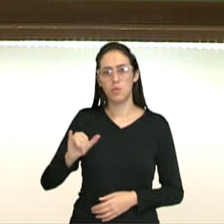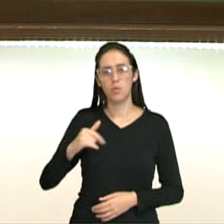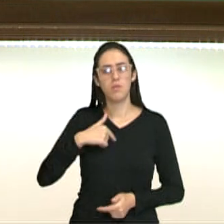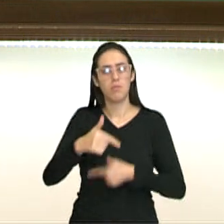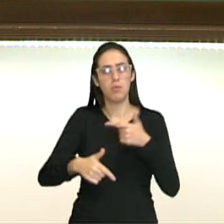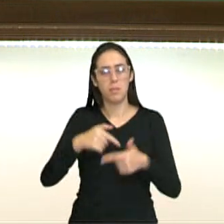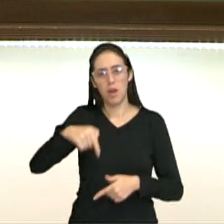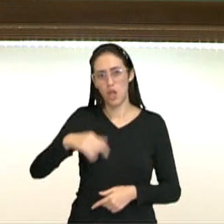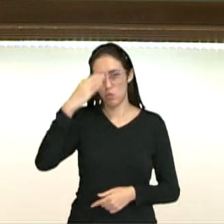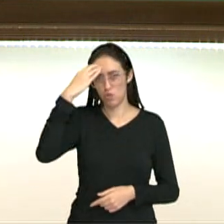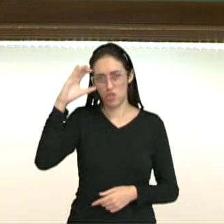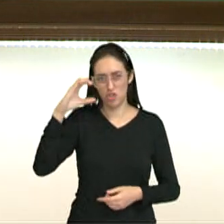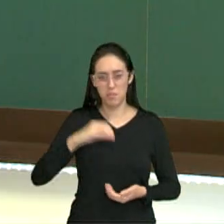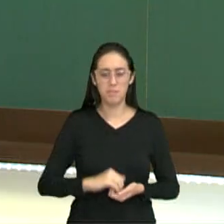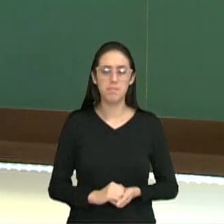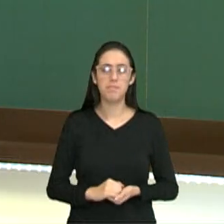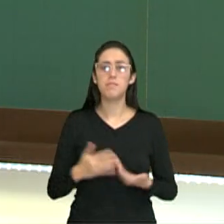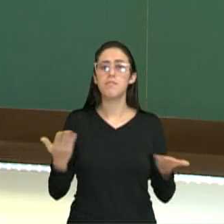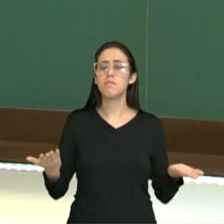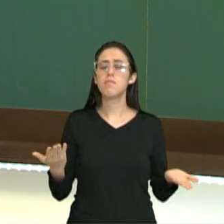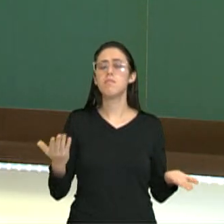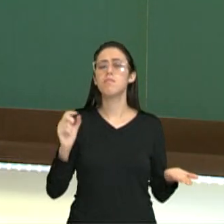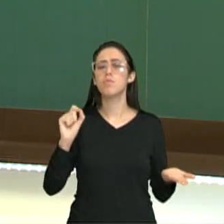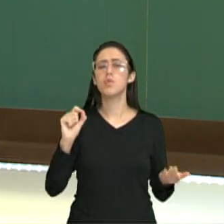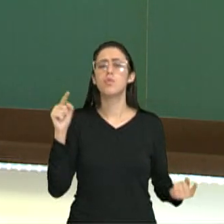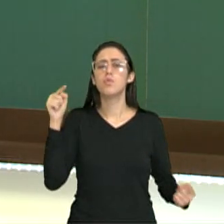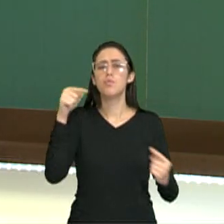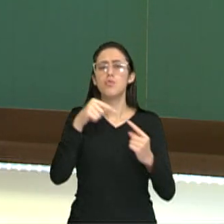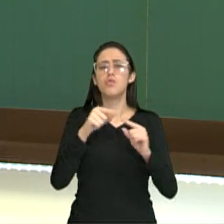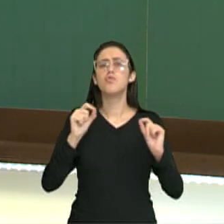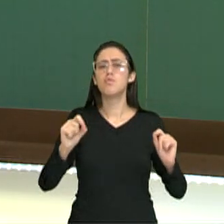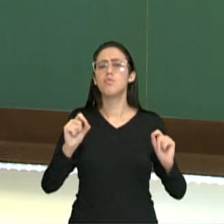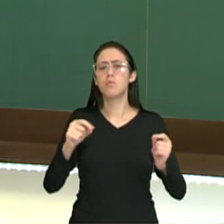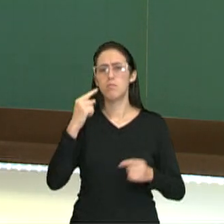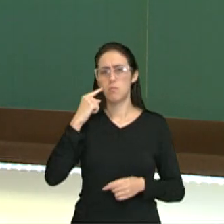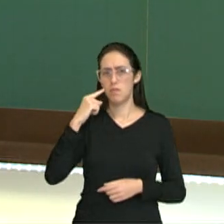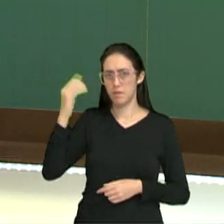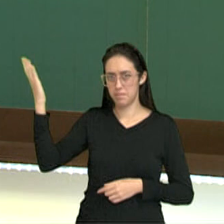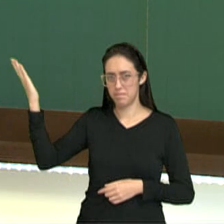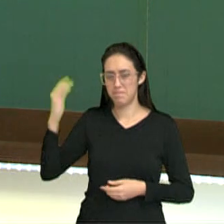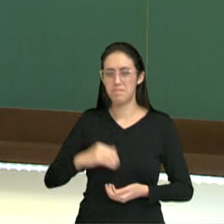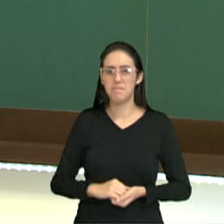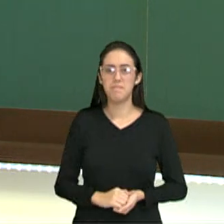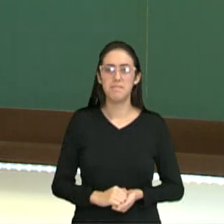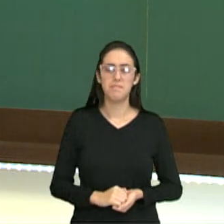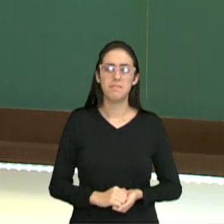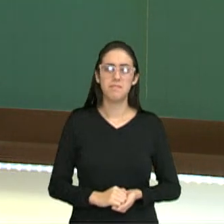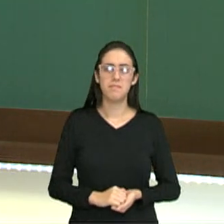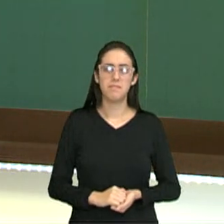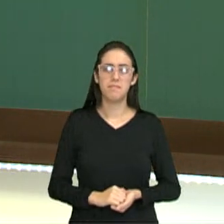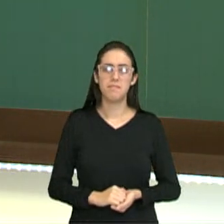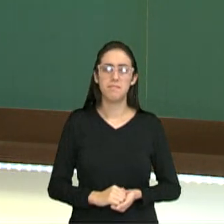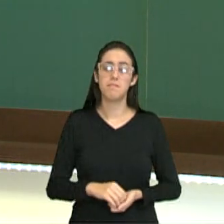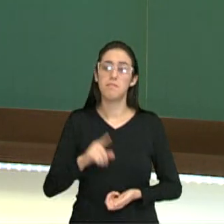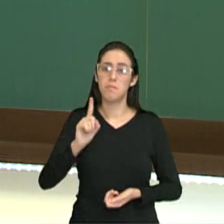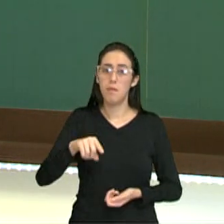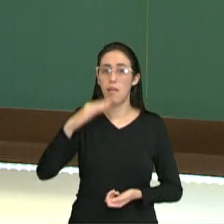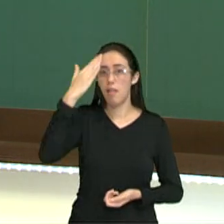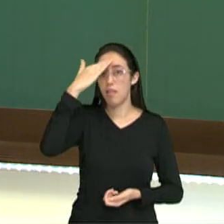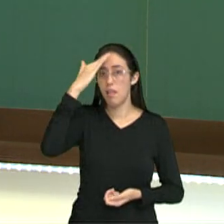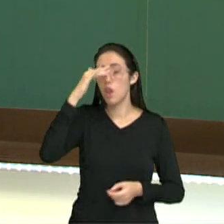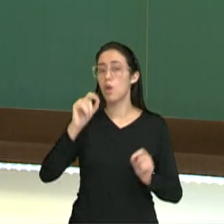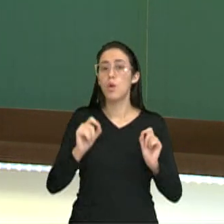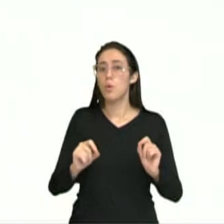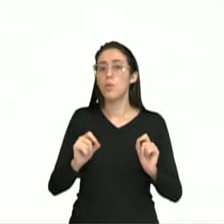do Paraná. Então, quais são os nossos objetivos na nossa aula de hoje? Vai ser definir o que é um tronco de um